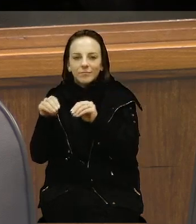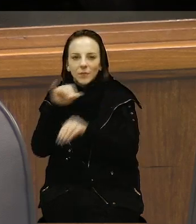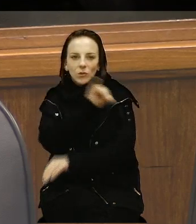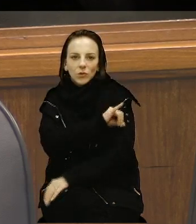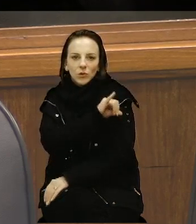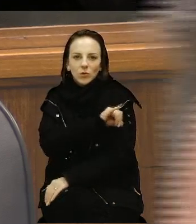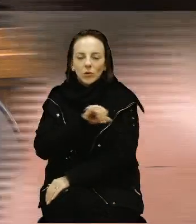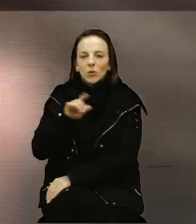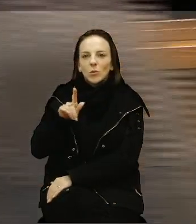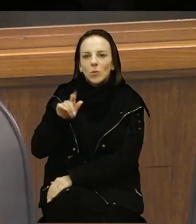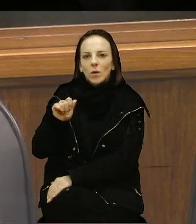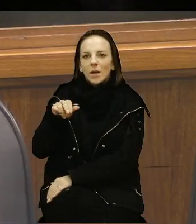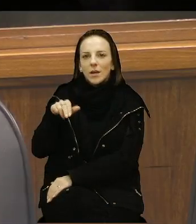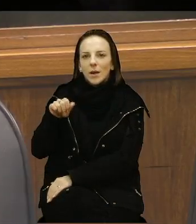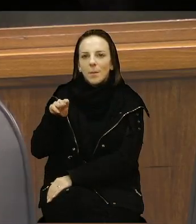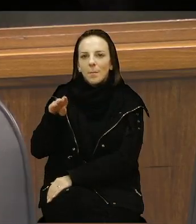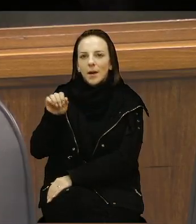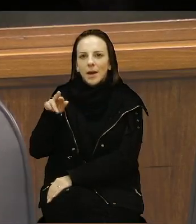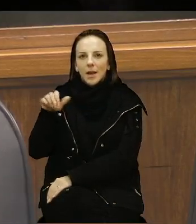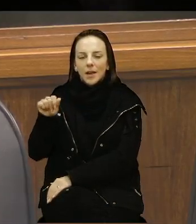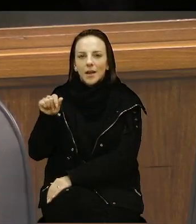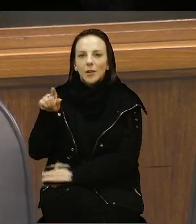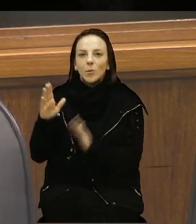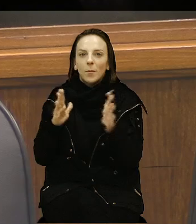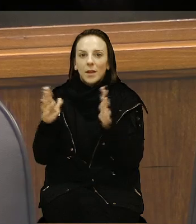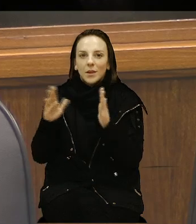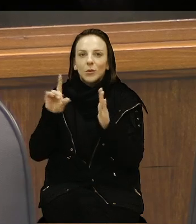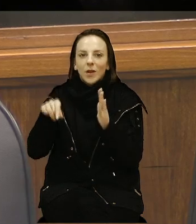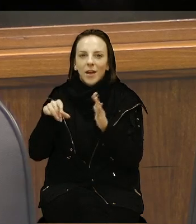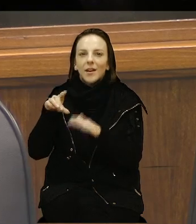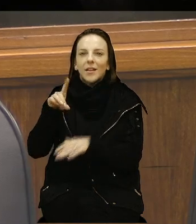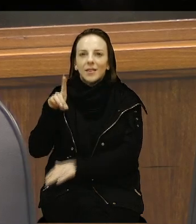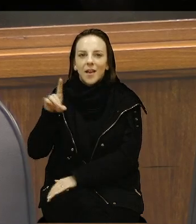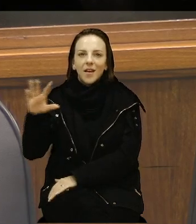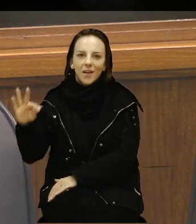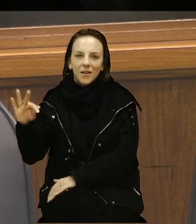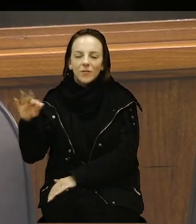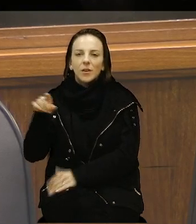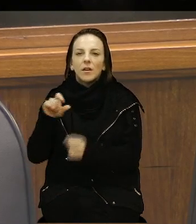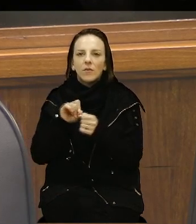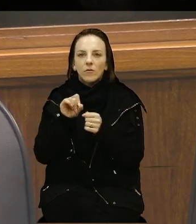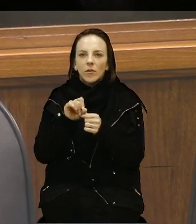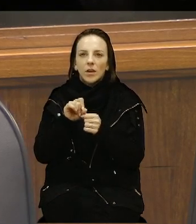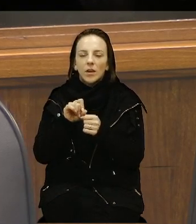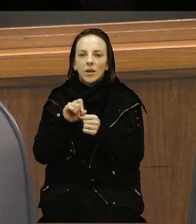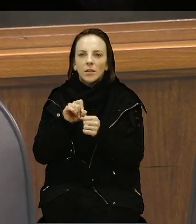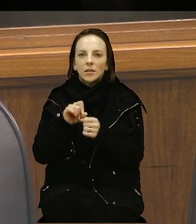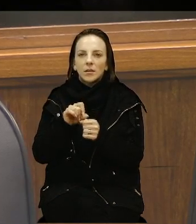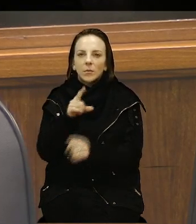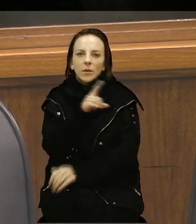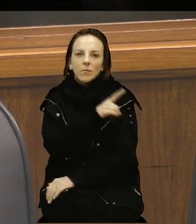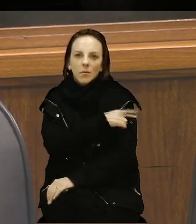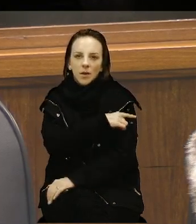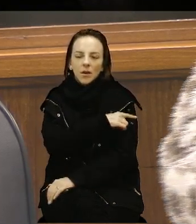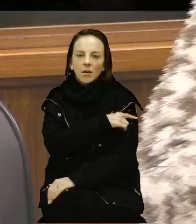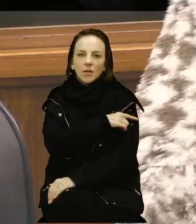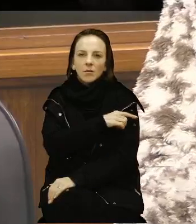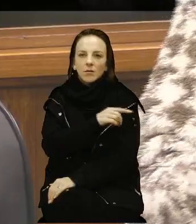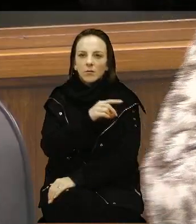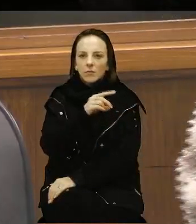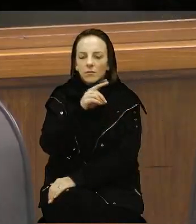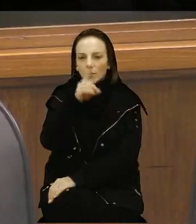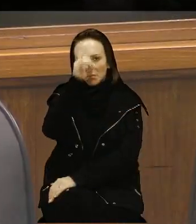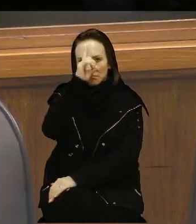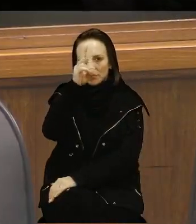naquele período Distrito Federal. Realizou os cursos primário, ginasial e científico no Colégio Brasileiro de